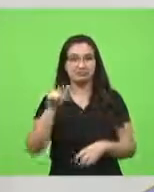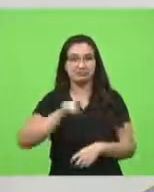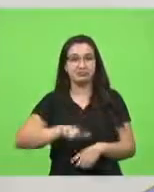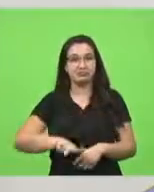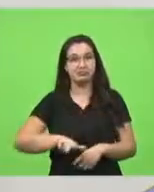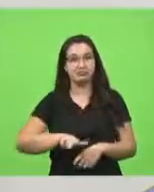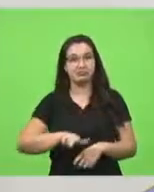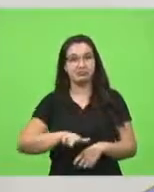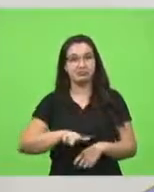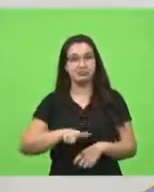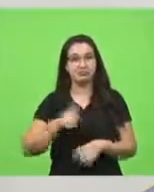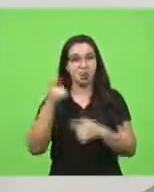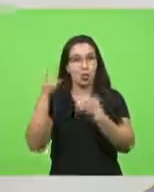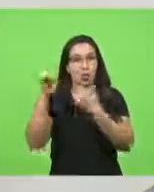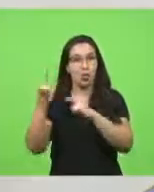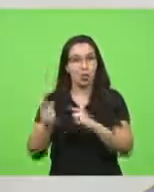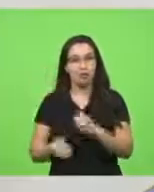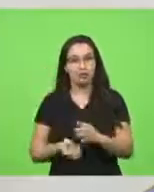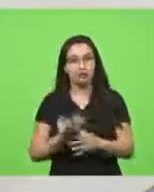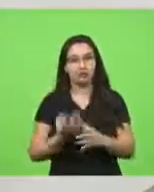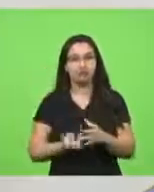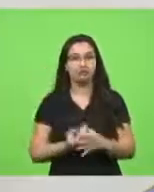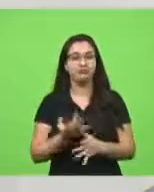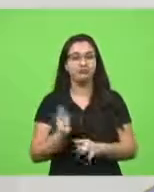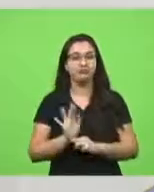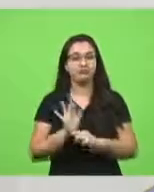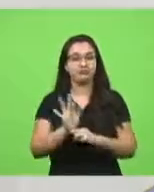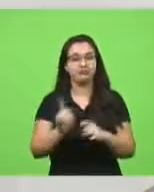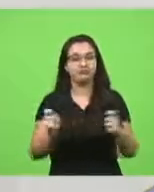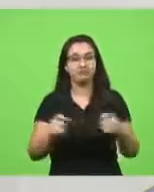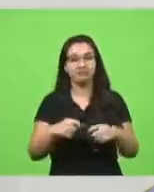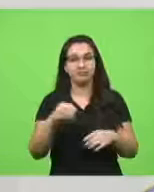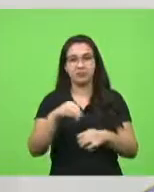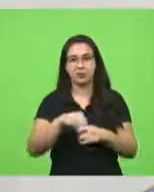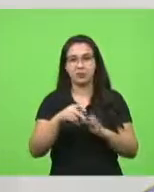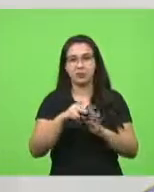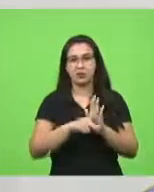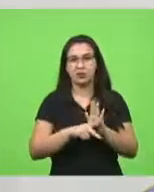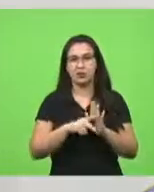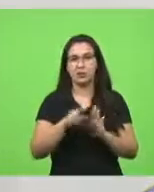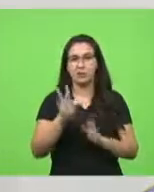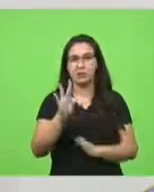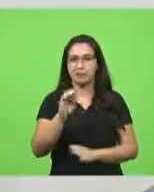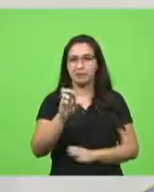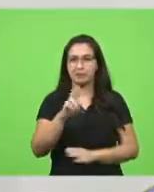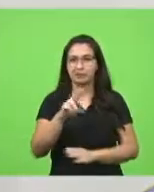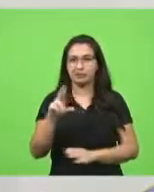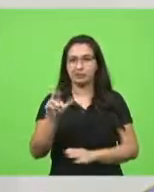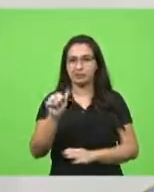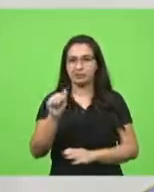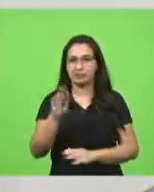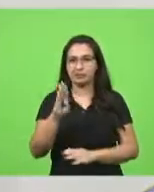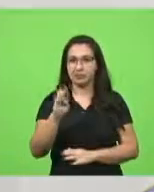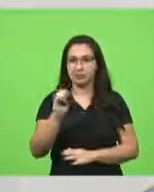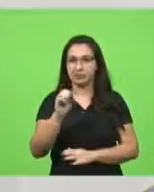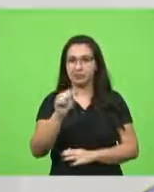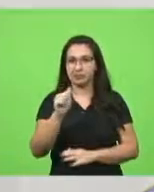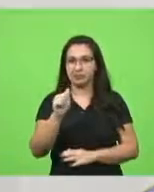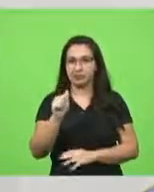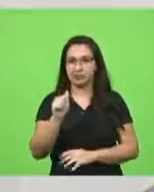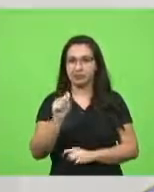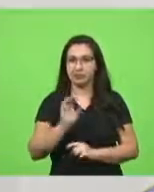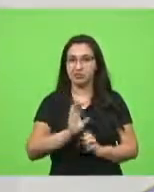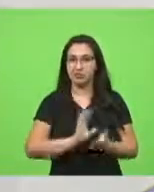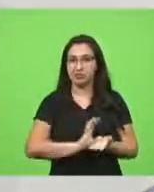cadeias produtivas e dentro dela, dentro do programa Terra Boa, nós estamos investindo fortemente nos cereais de inverno, porque